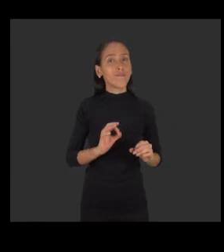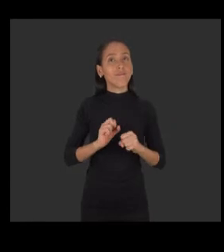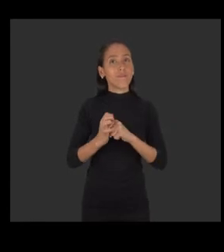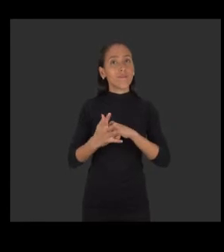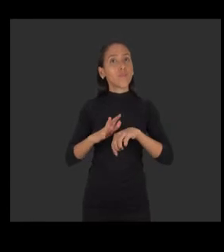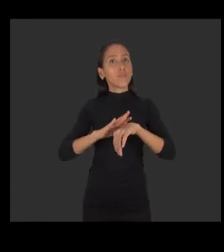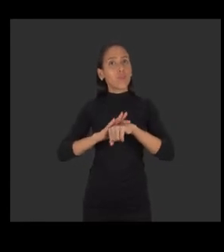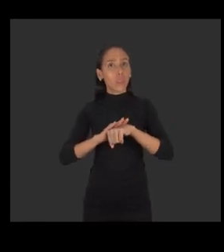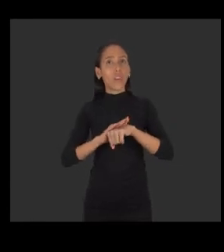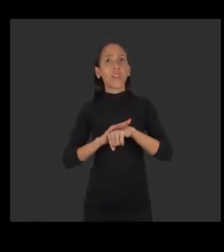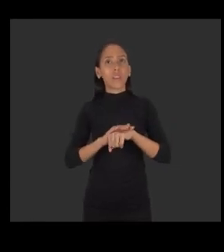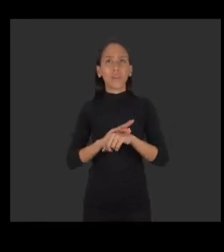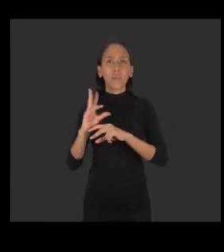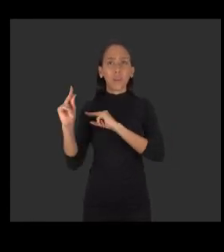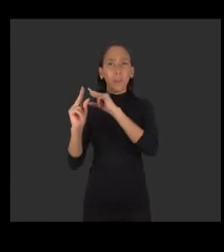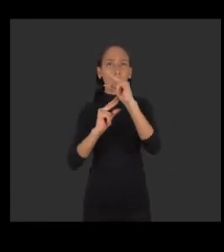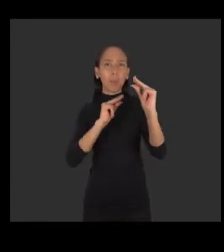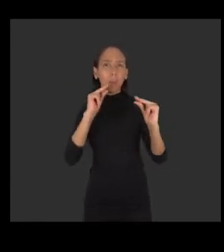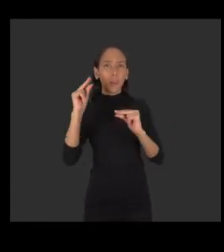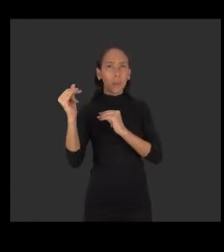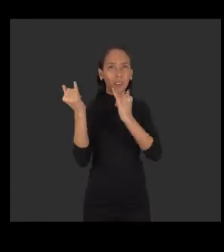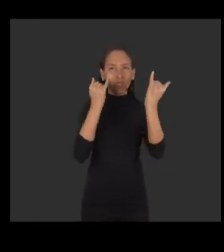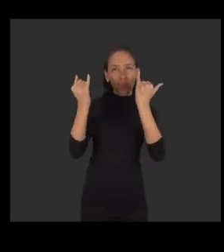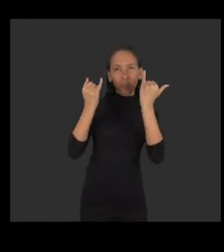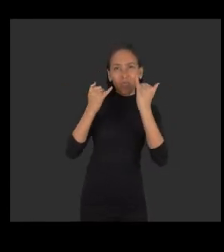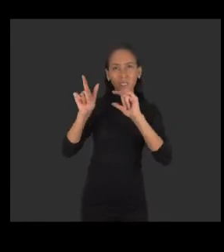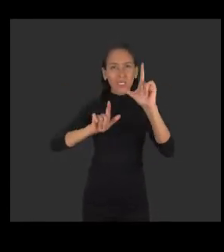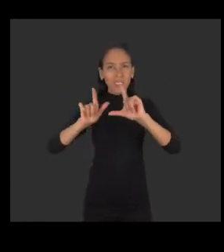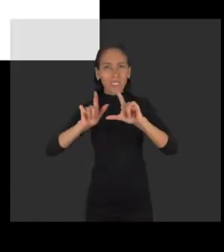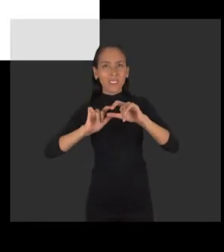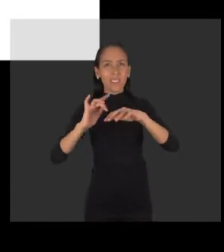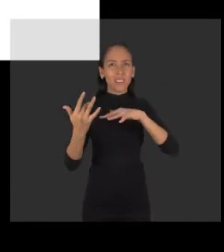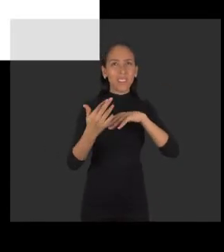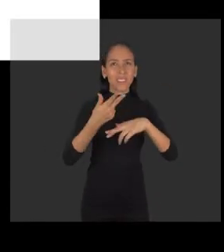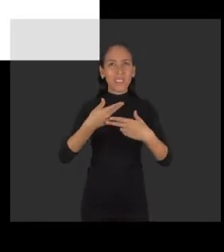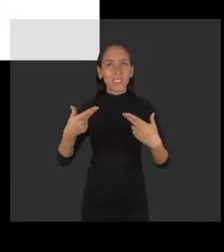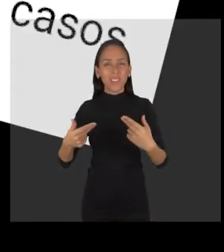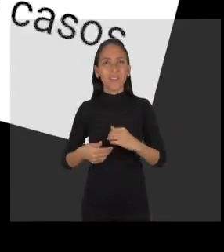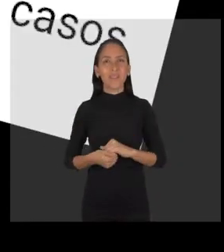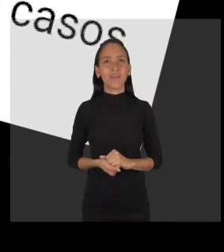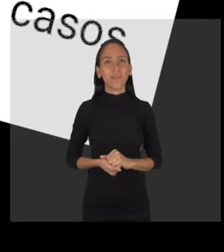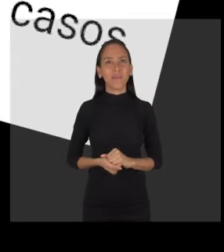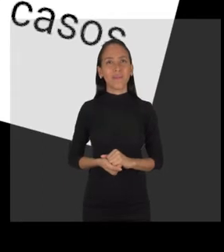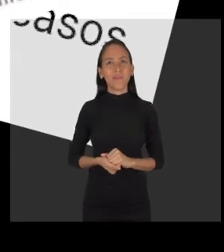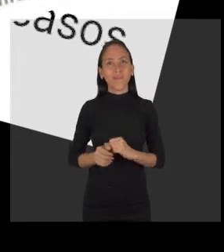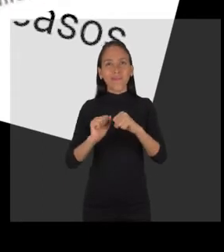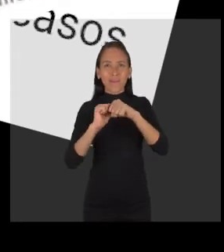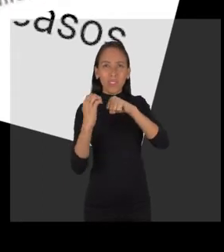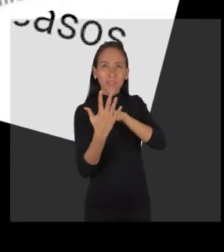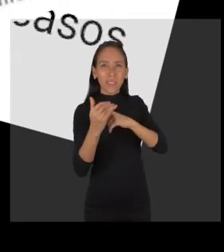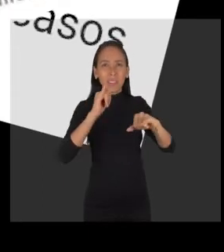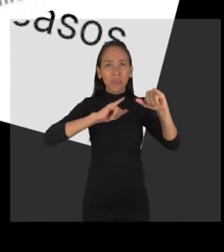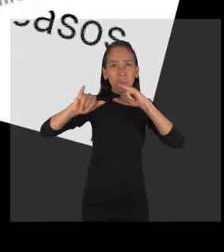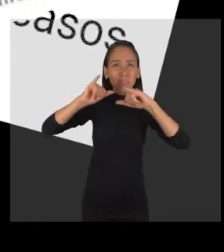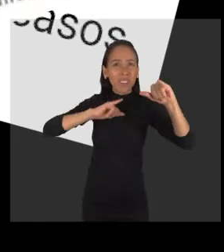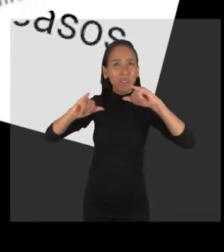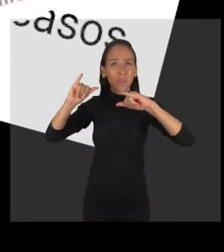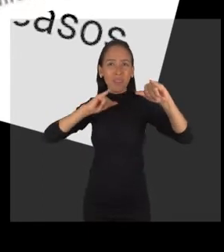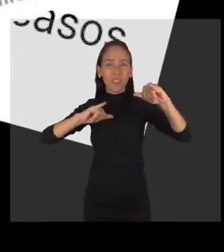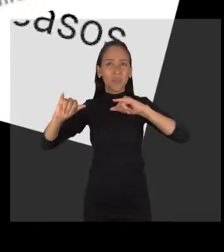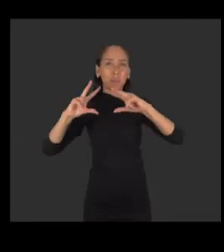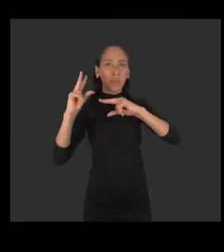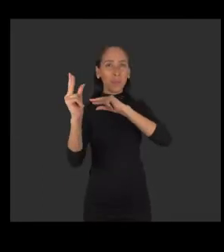por um aumento de mais de 250% de casos. O coronavírus avança 71 mil casos por